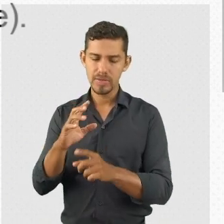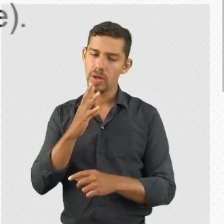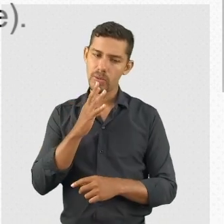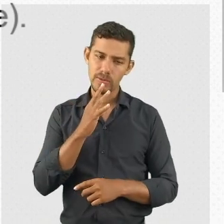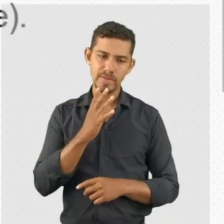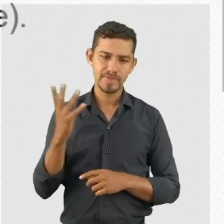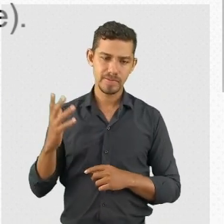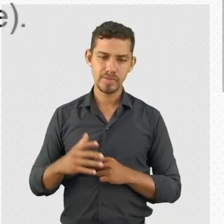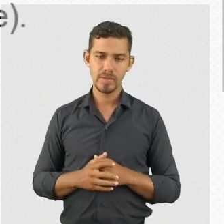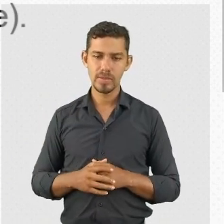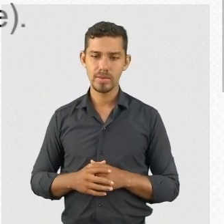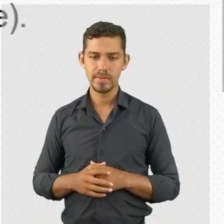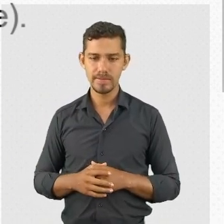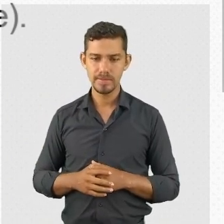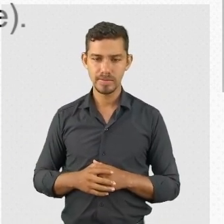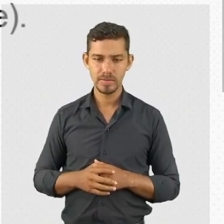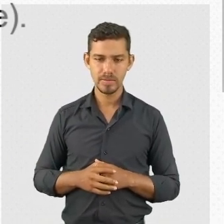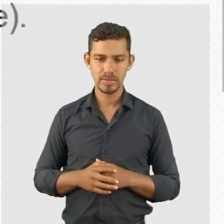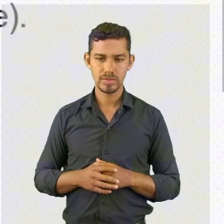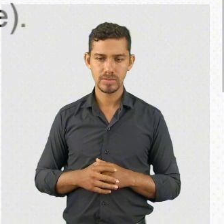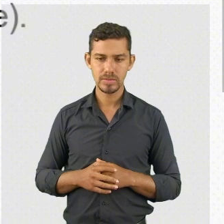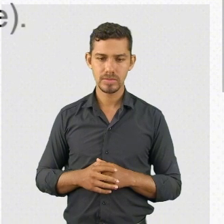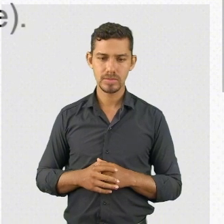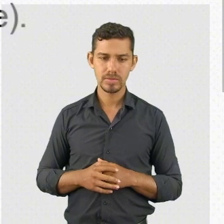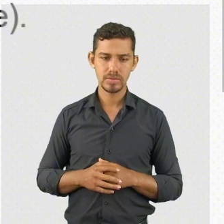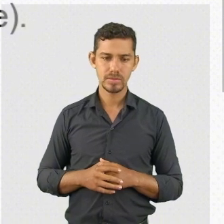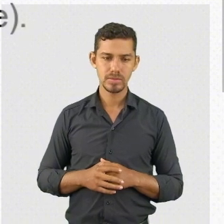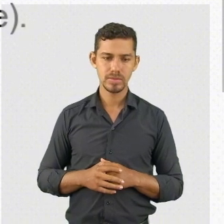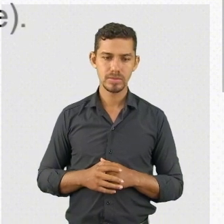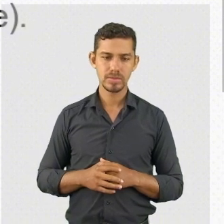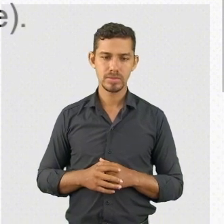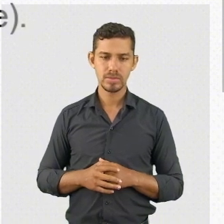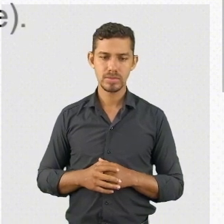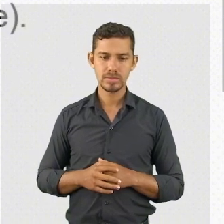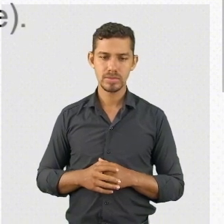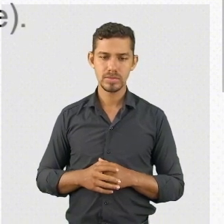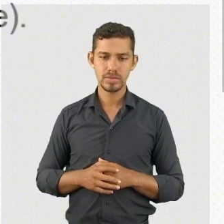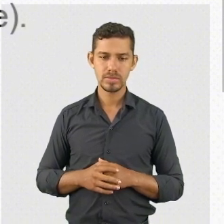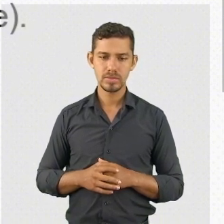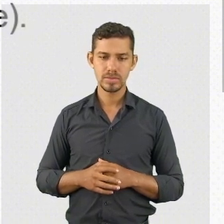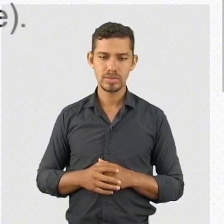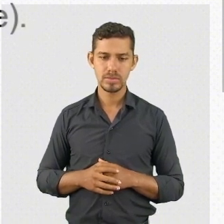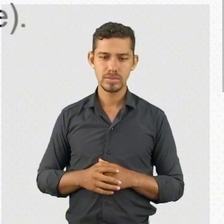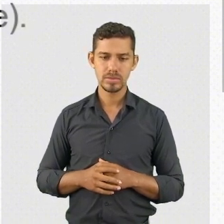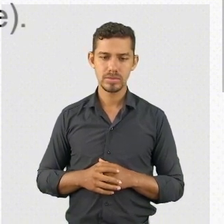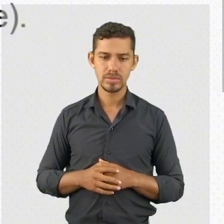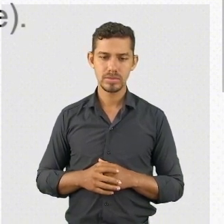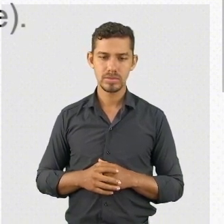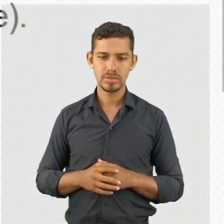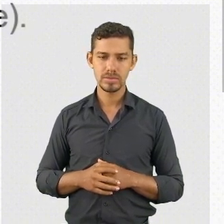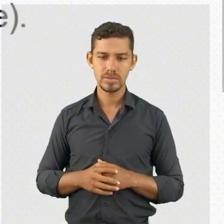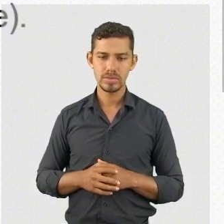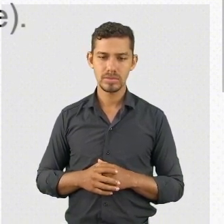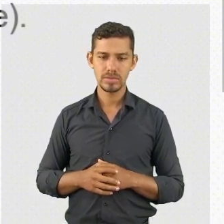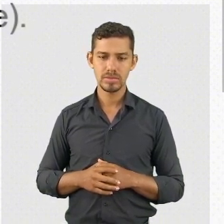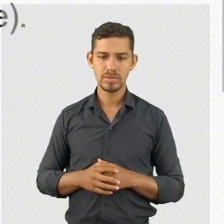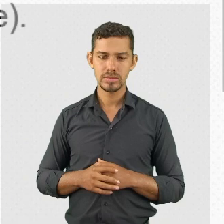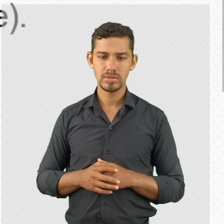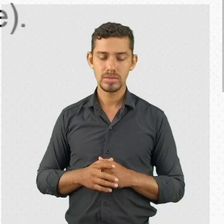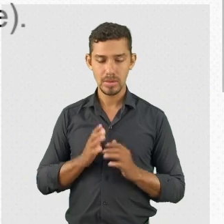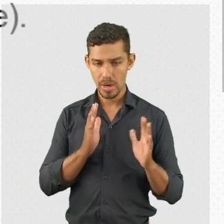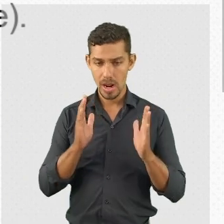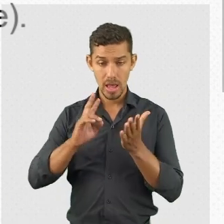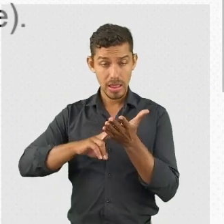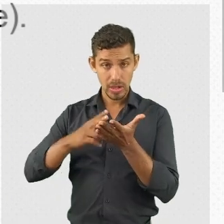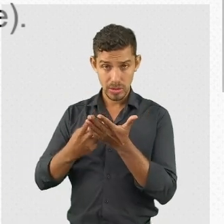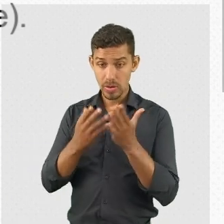conhecem. Potato, tomato, onion, carrot, e aí vocês veem a tradução ao lado, tá